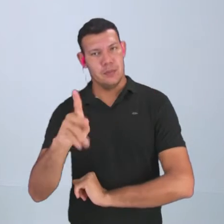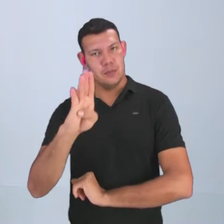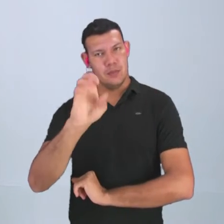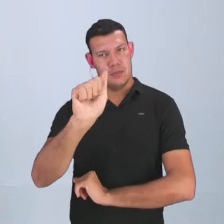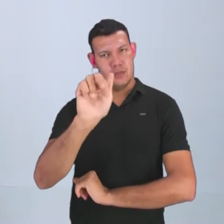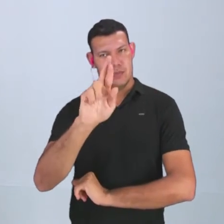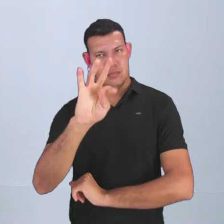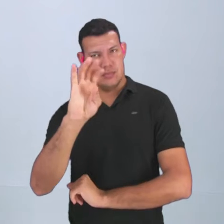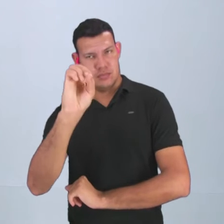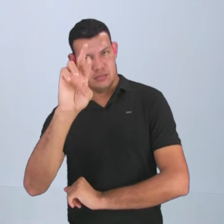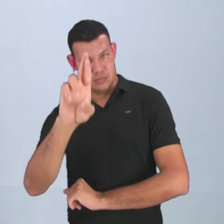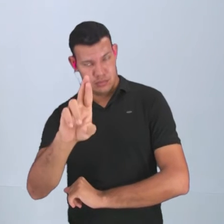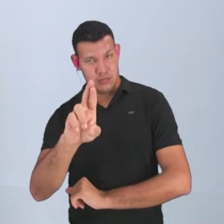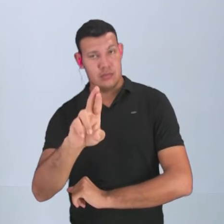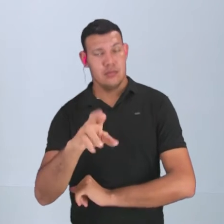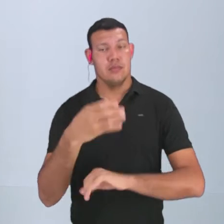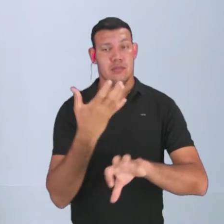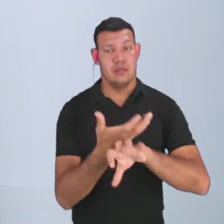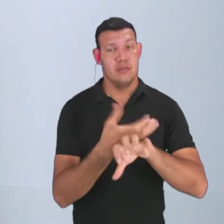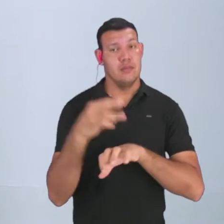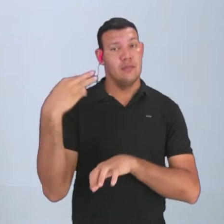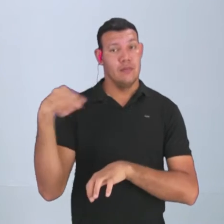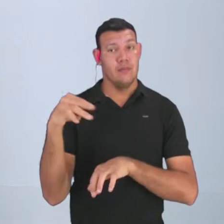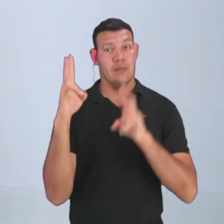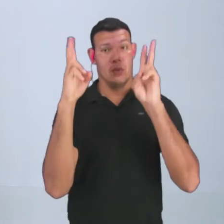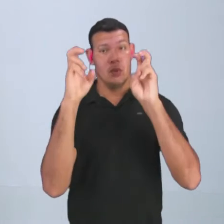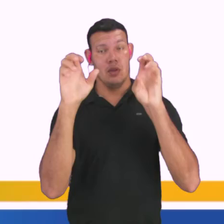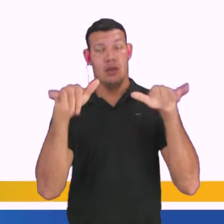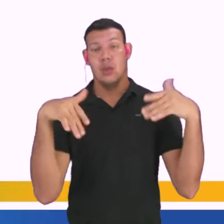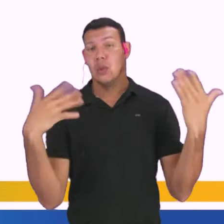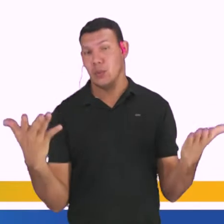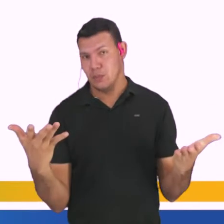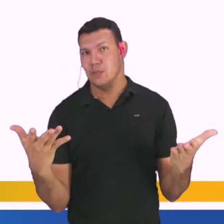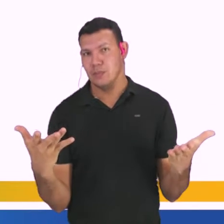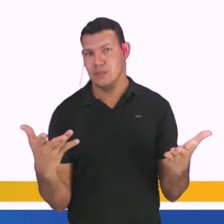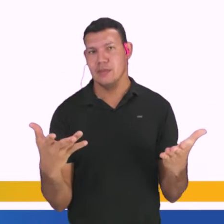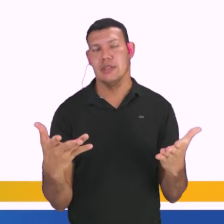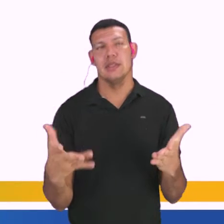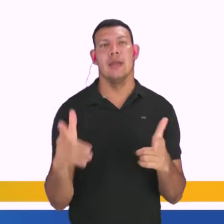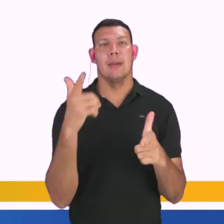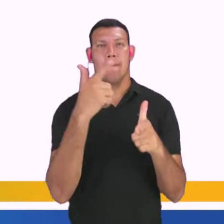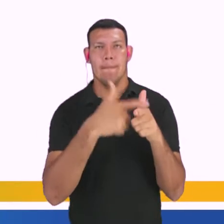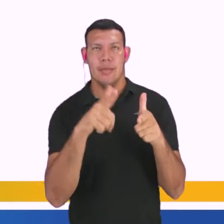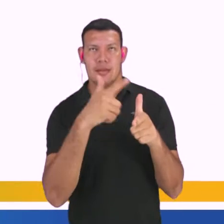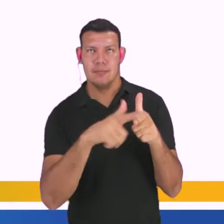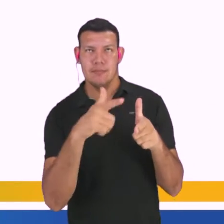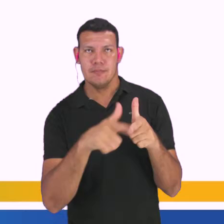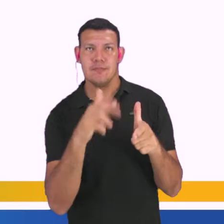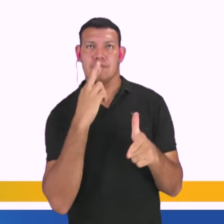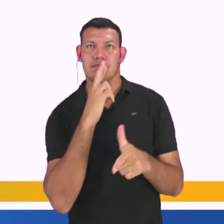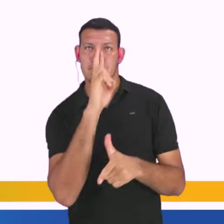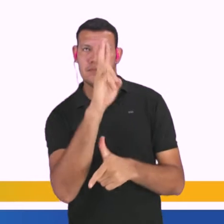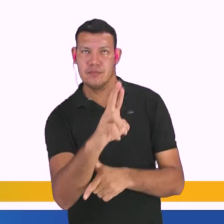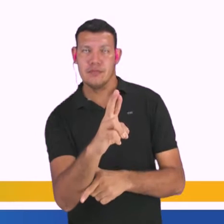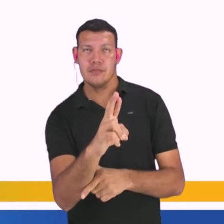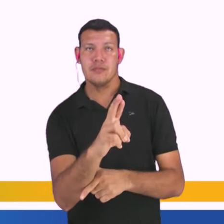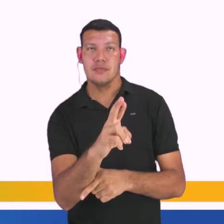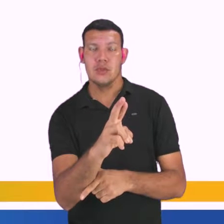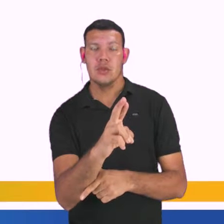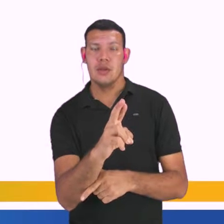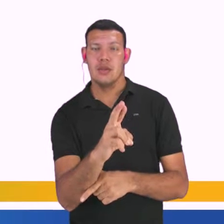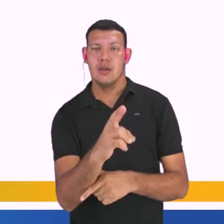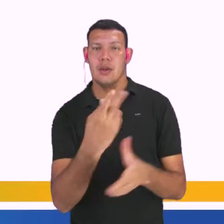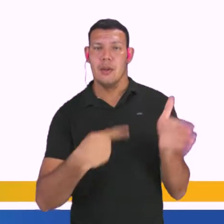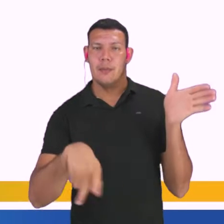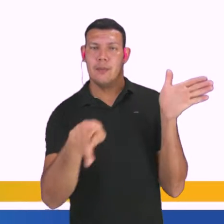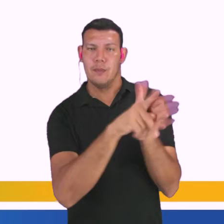nome é bastou professor de matemática e o tema da aula de hoje é situações problemas que envolve o cálculo de